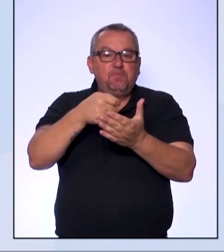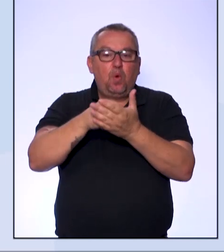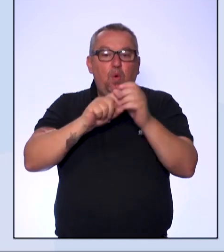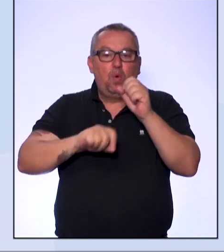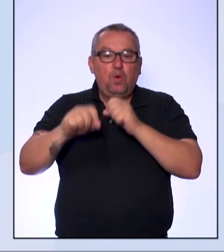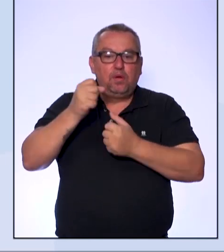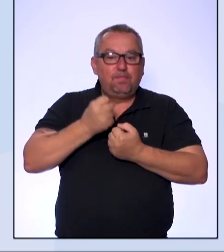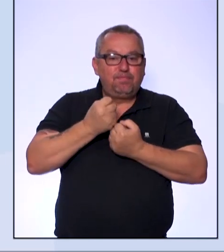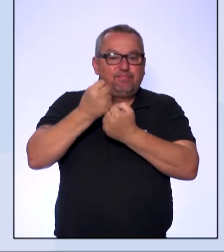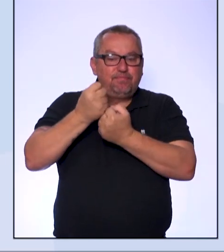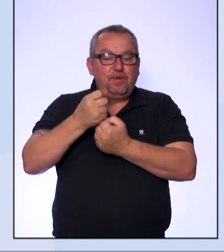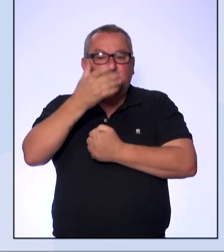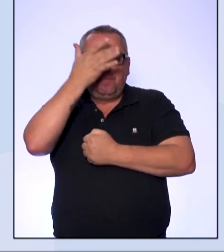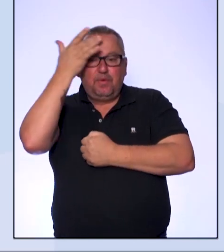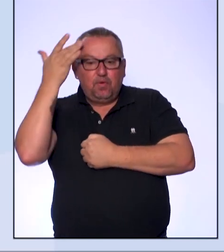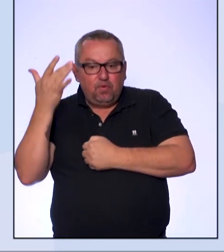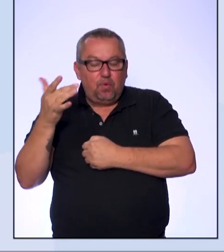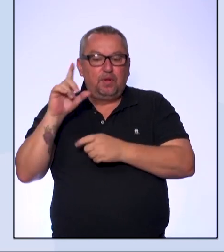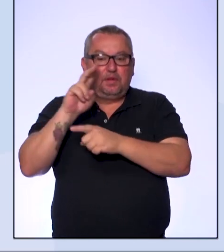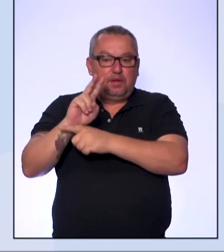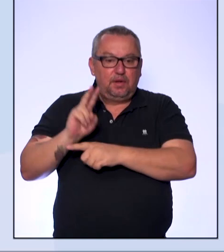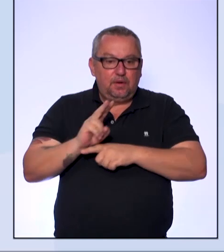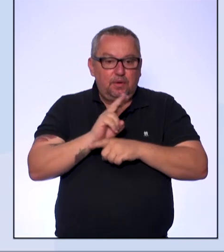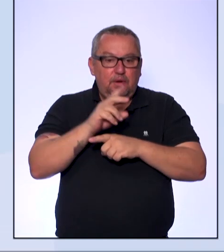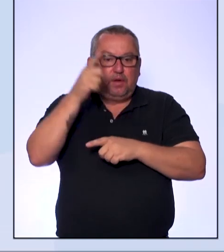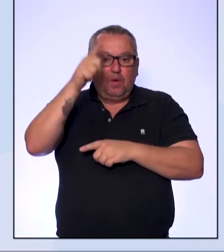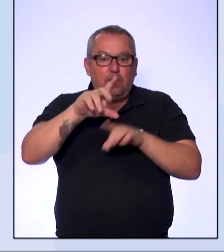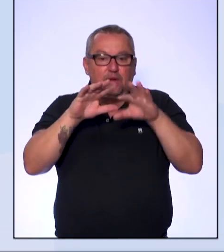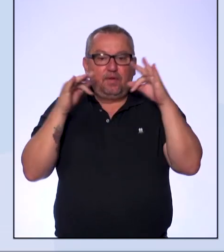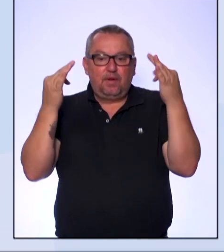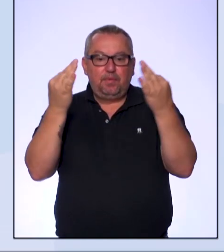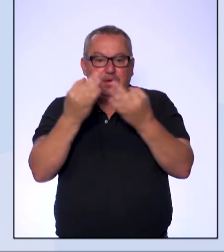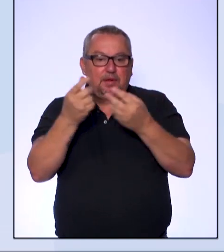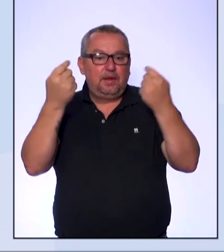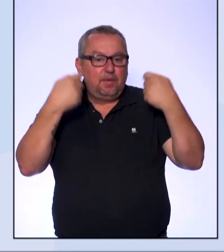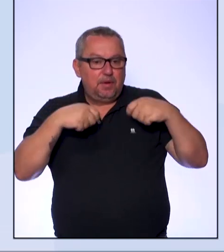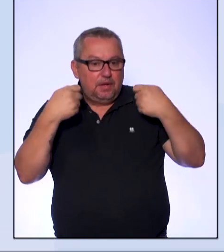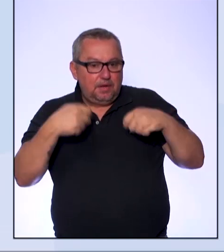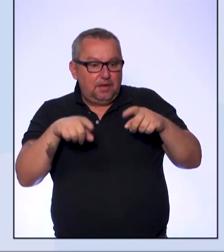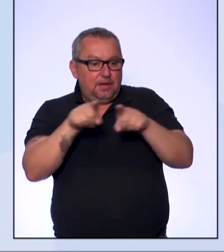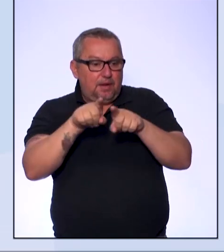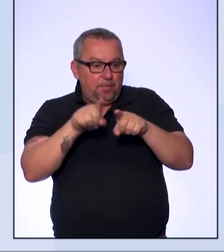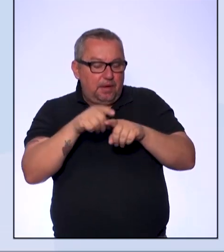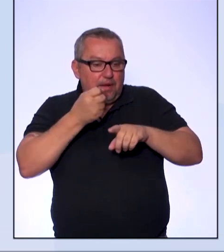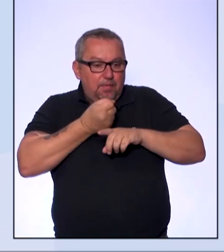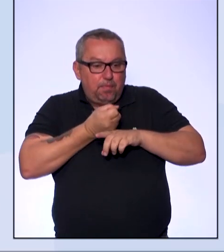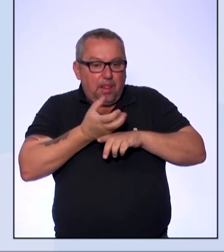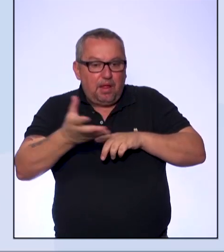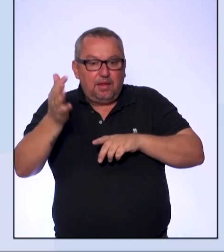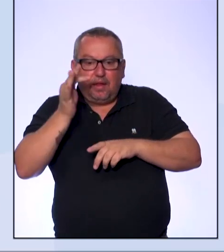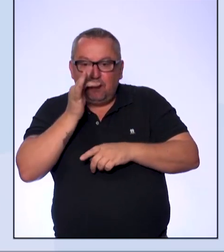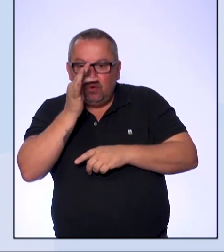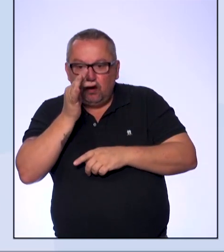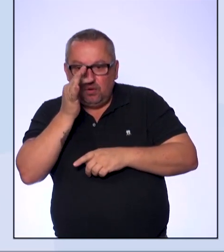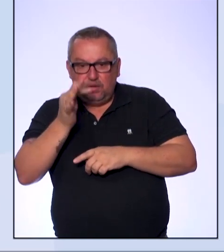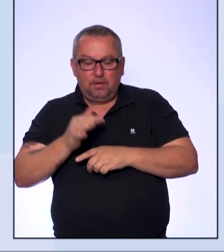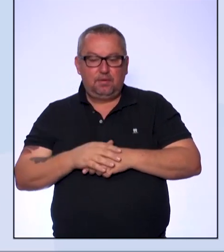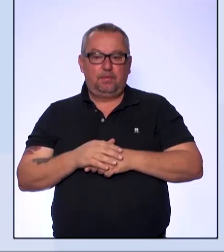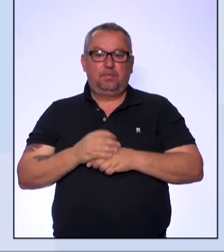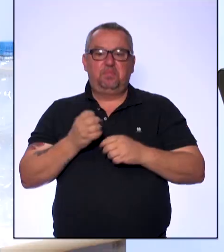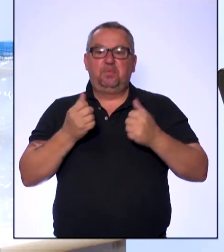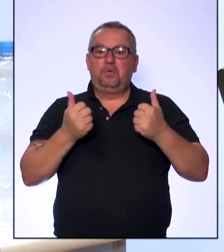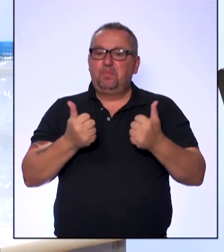de apicultores e de muitas outras famílias que dependem da polinização em suas plantações. Muito bem,